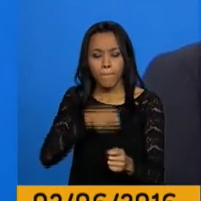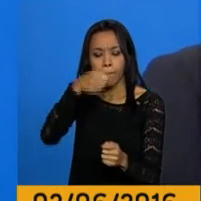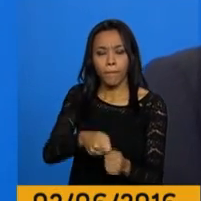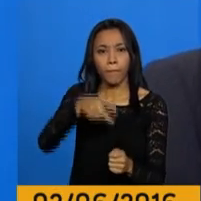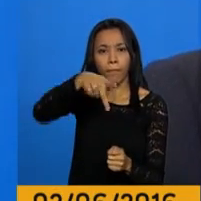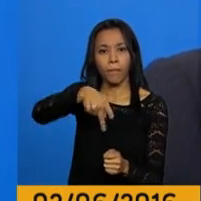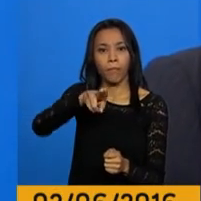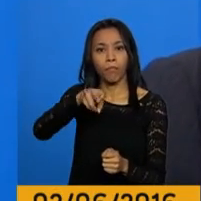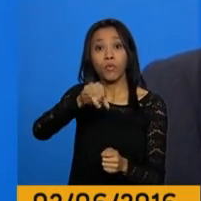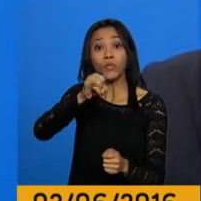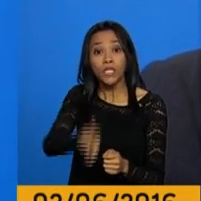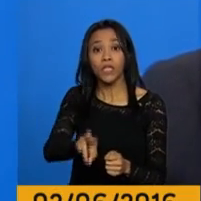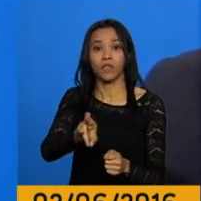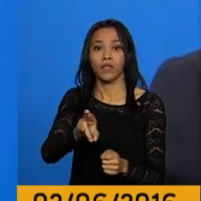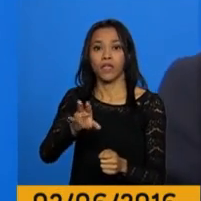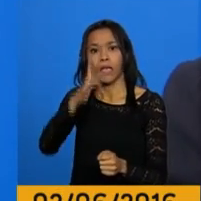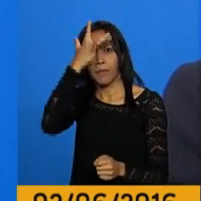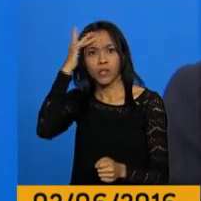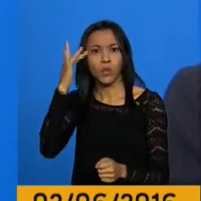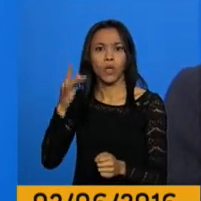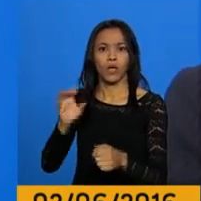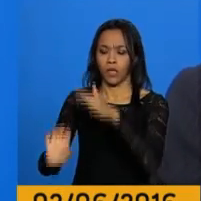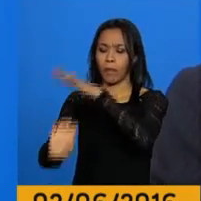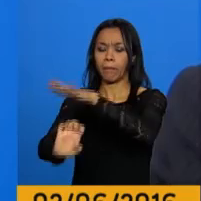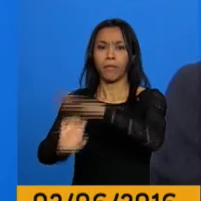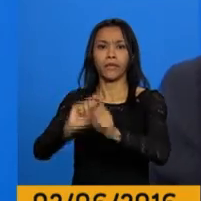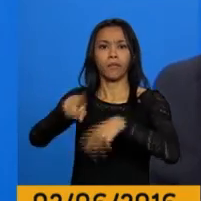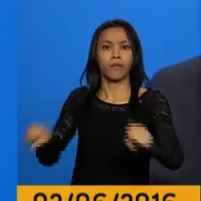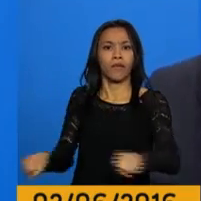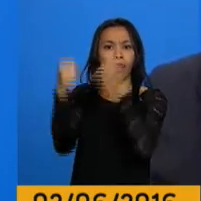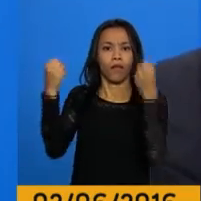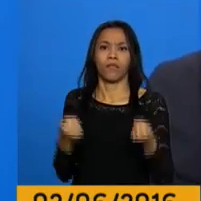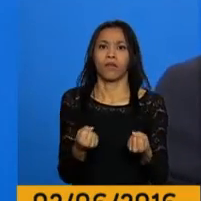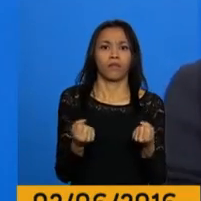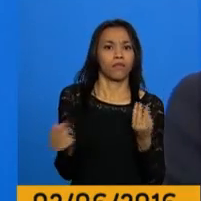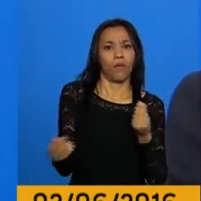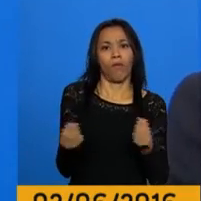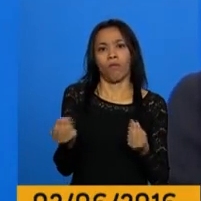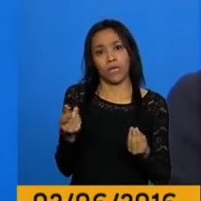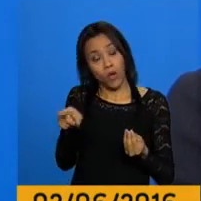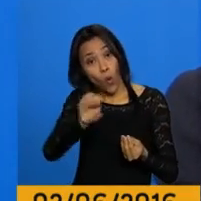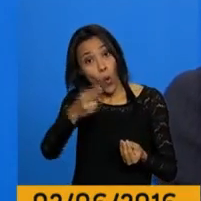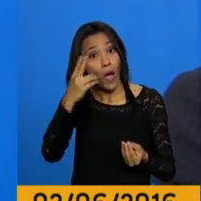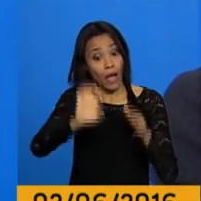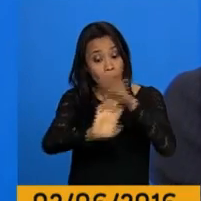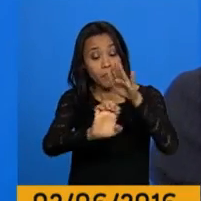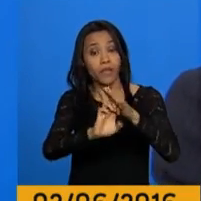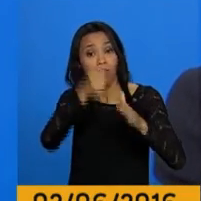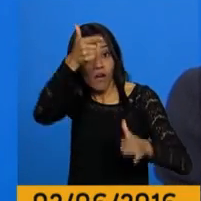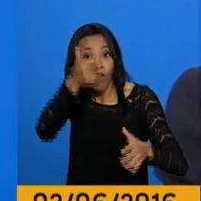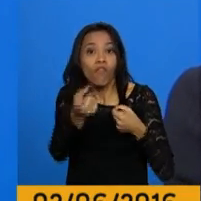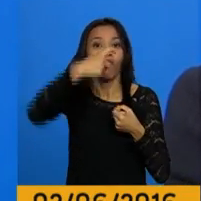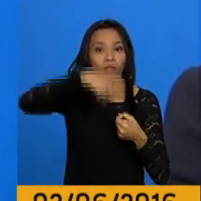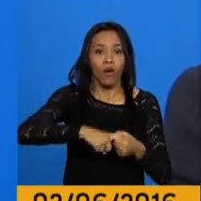quebrar a empresa e até onde deve chegar a sanção penal para que a empresa renasça. Nós temos nessas